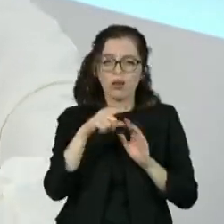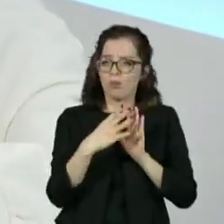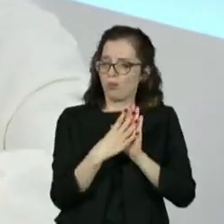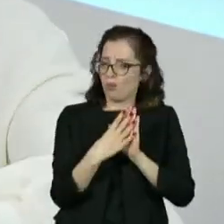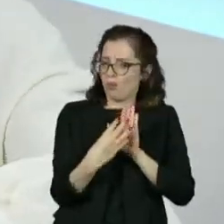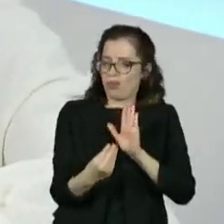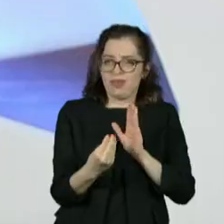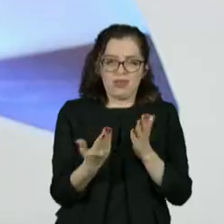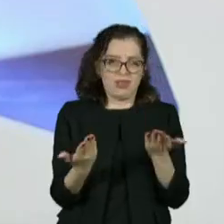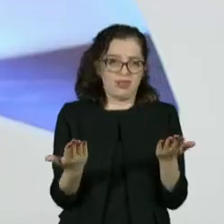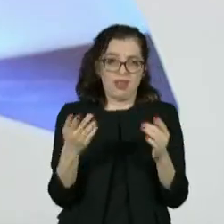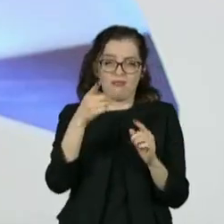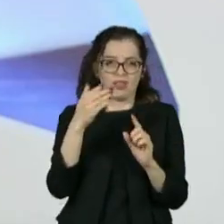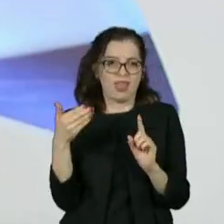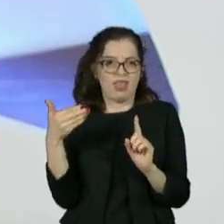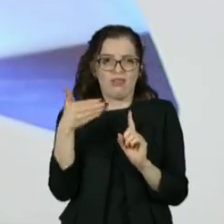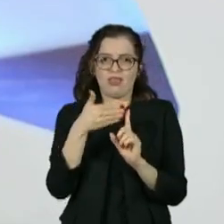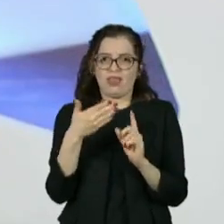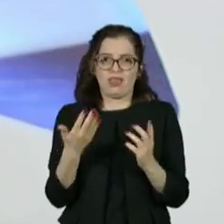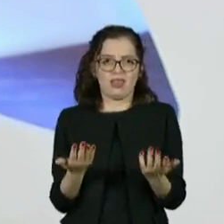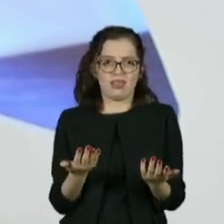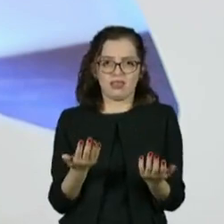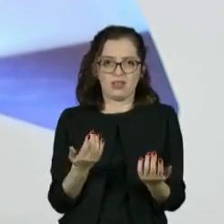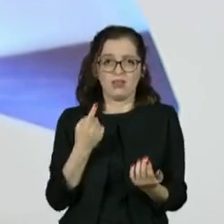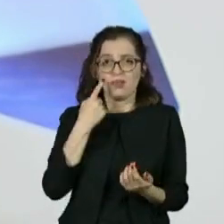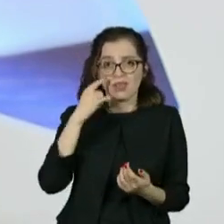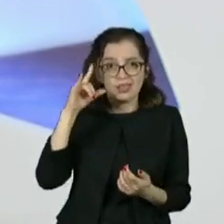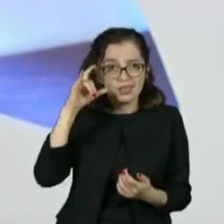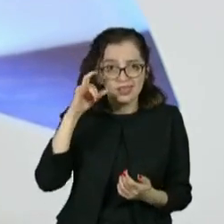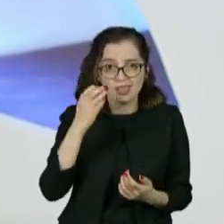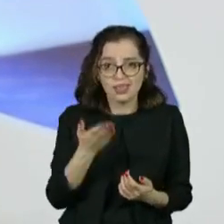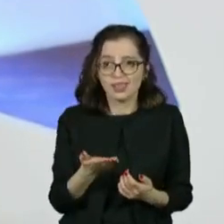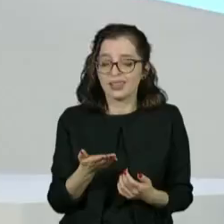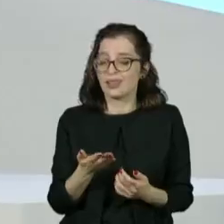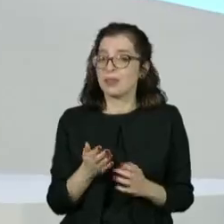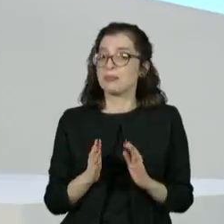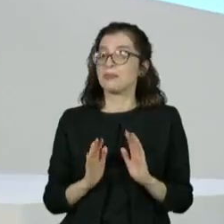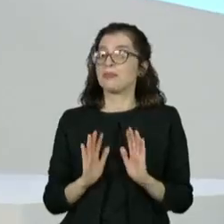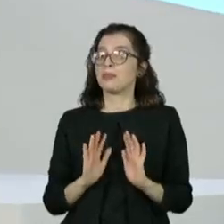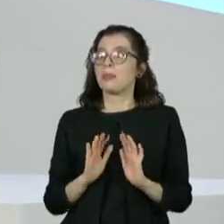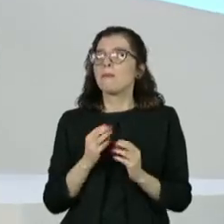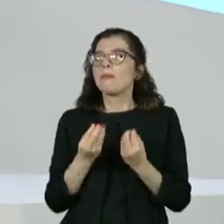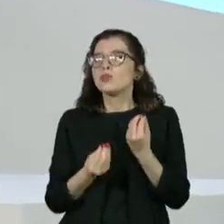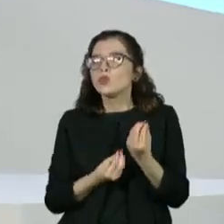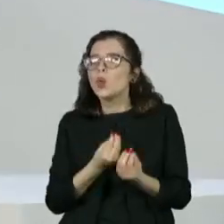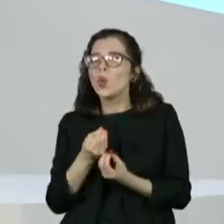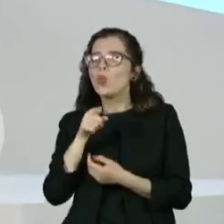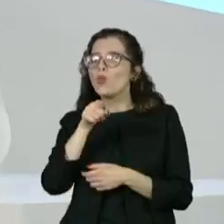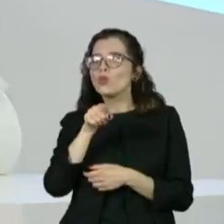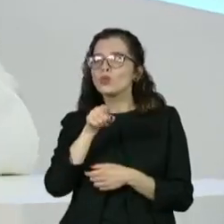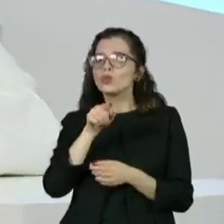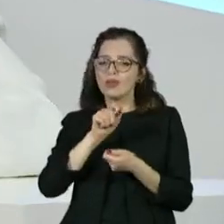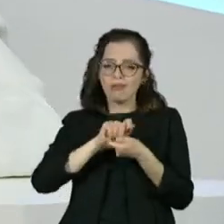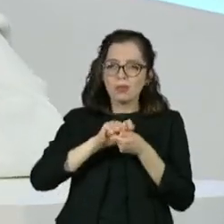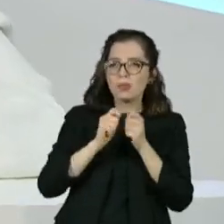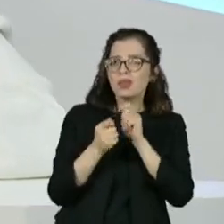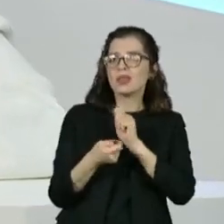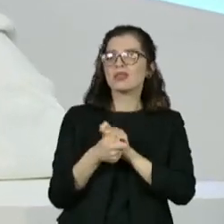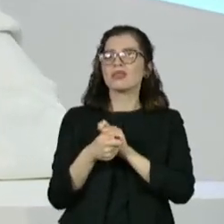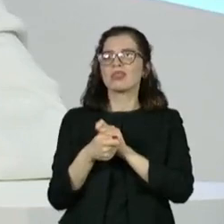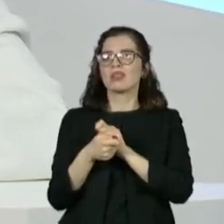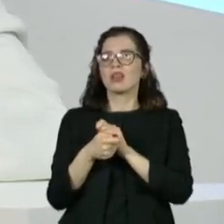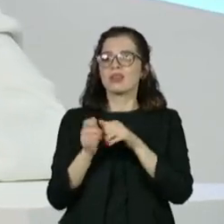você acabou de falar, olha lá no meu Instagram, que tem um videozinho lá. E como que essas transformações tecnológicas,